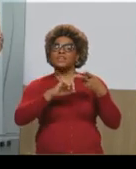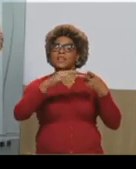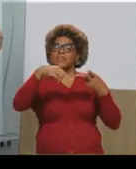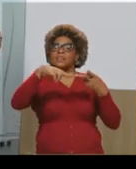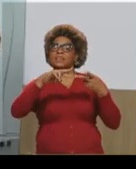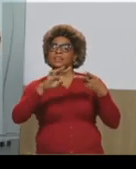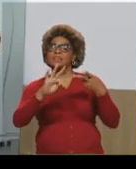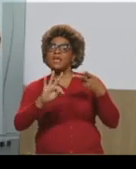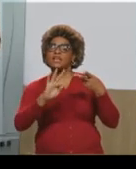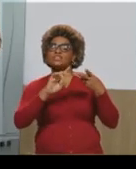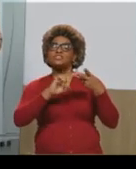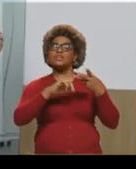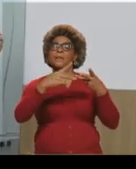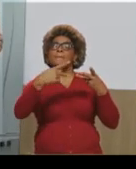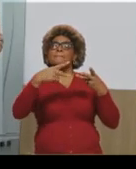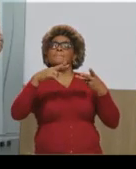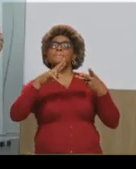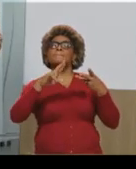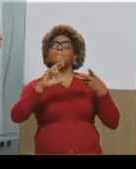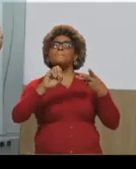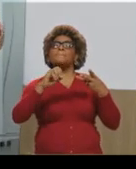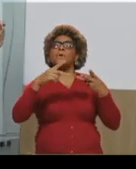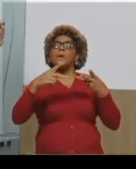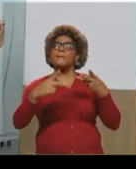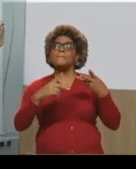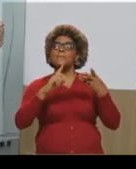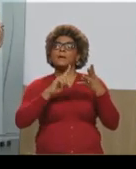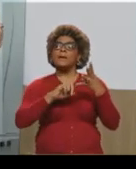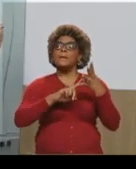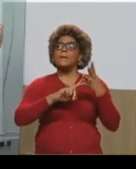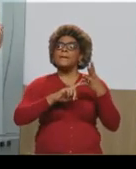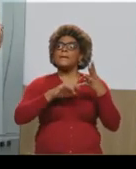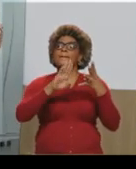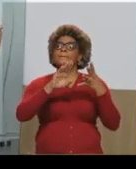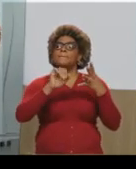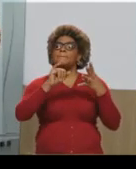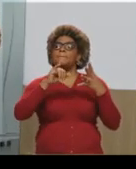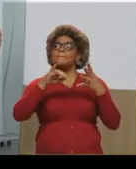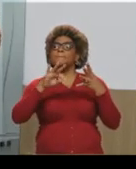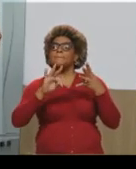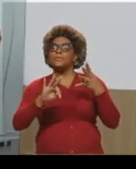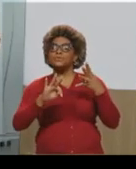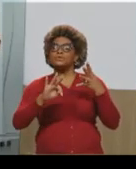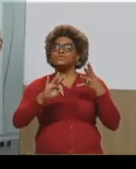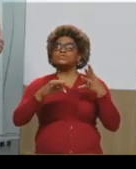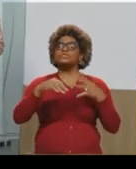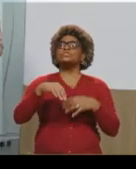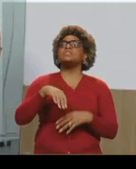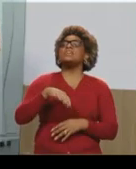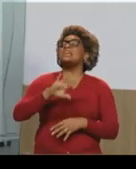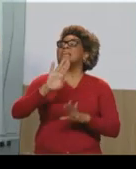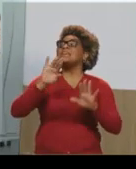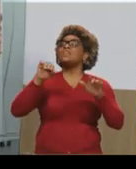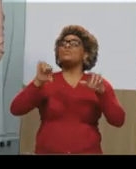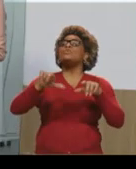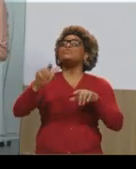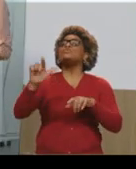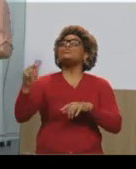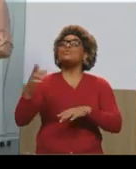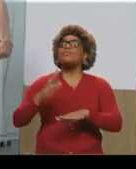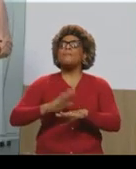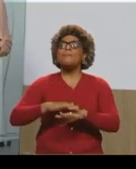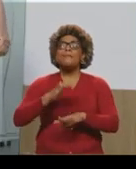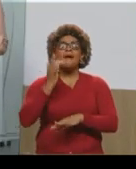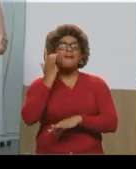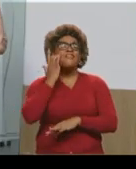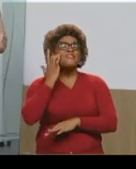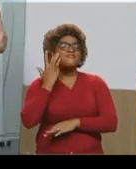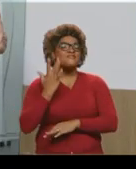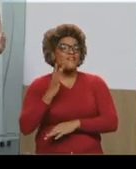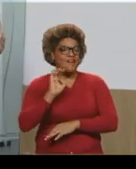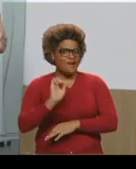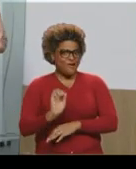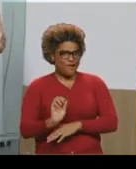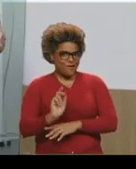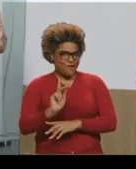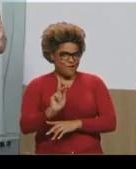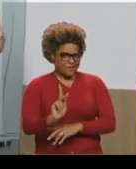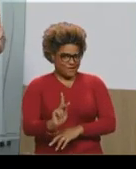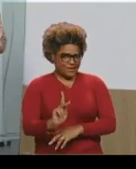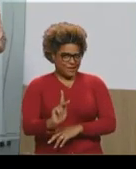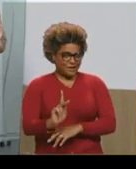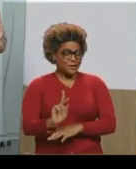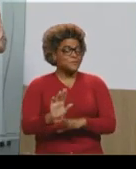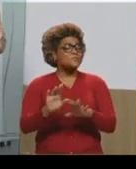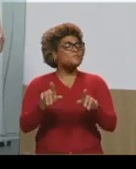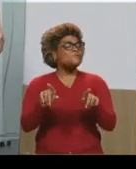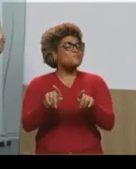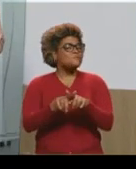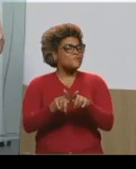pent. E os demais são mais fáceis, né? Que é o ex, o ept e o oct, ok? Trouxe também novamente